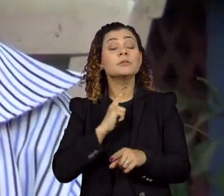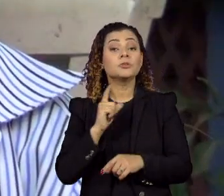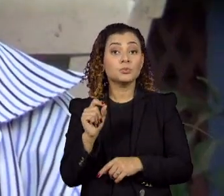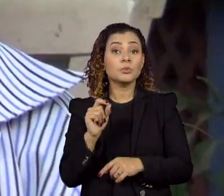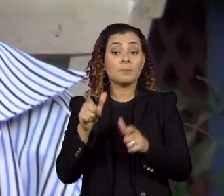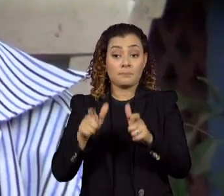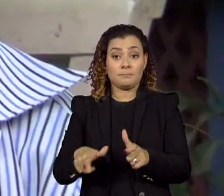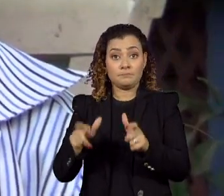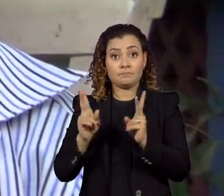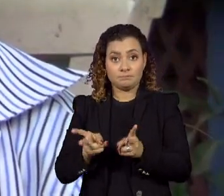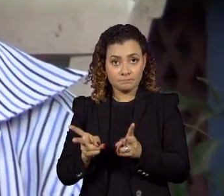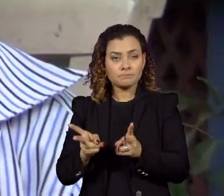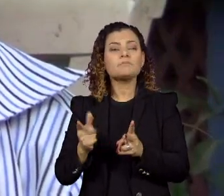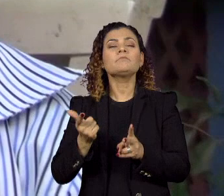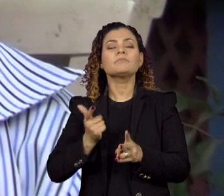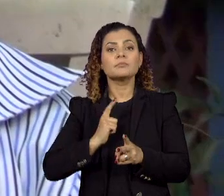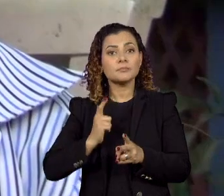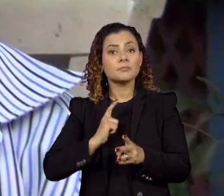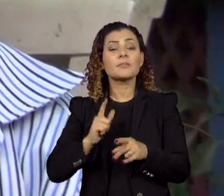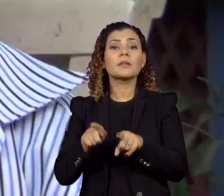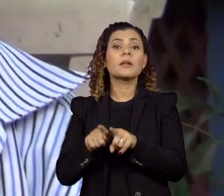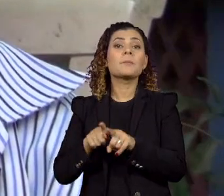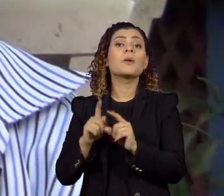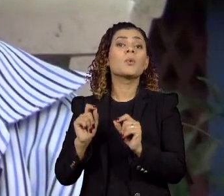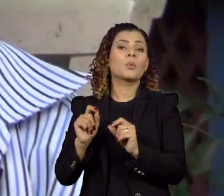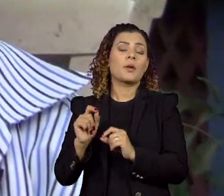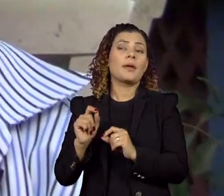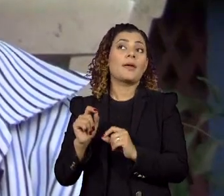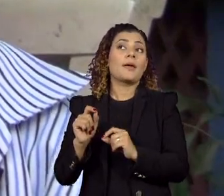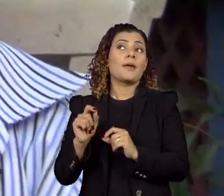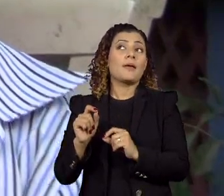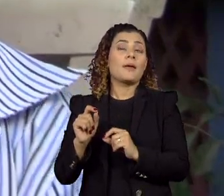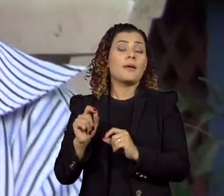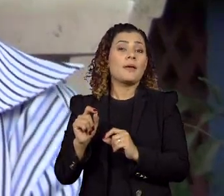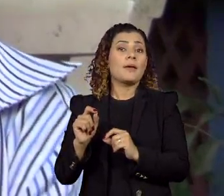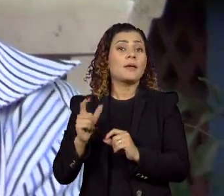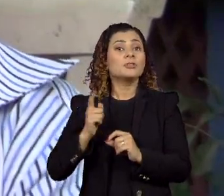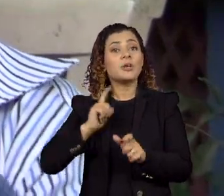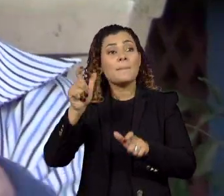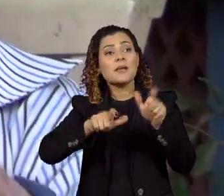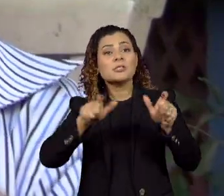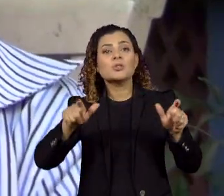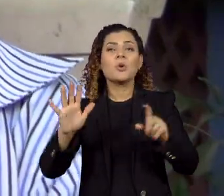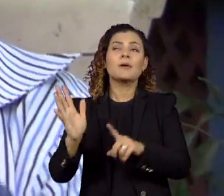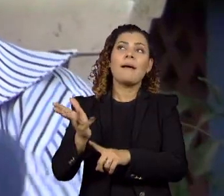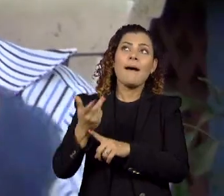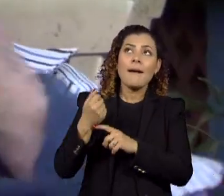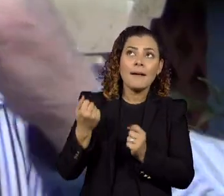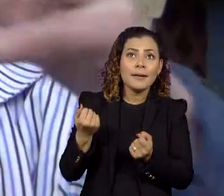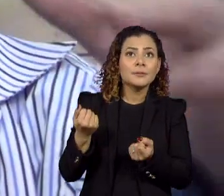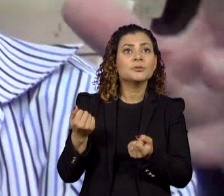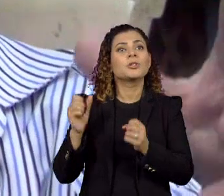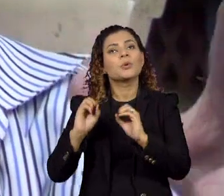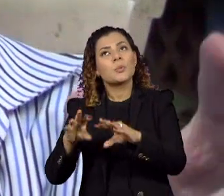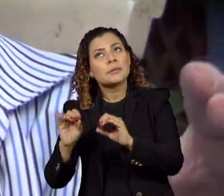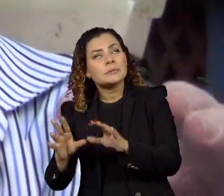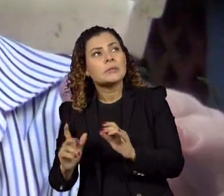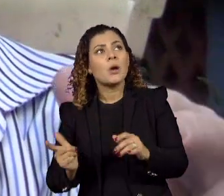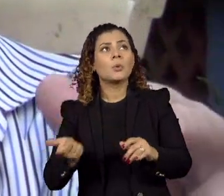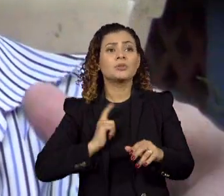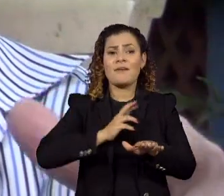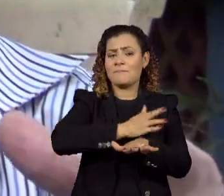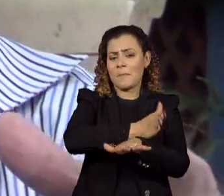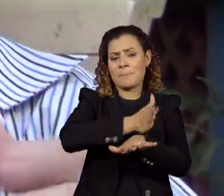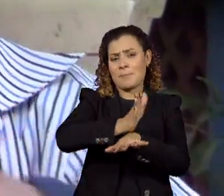nesse lugar, se encontravam gente que fazia arte na educação,